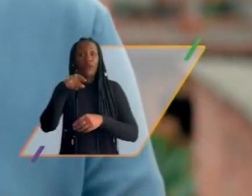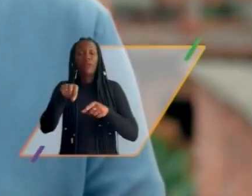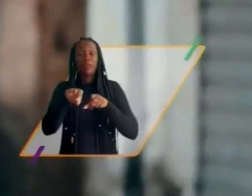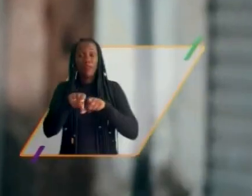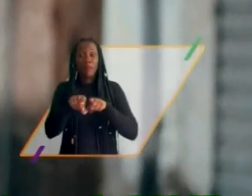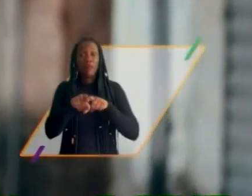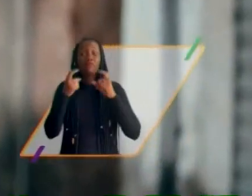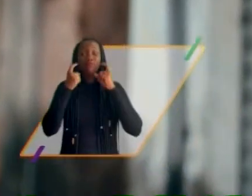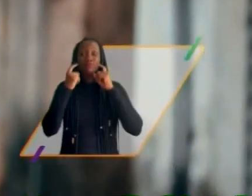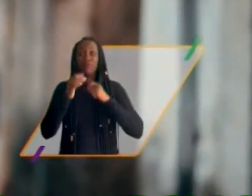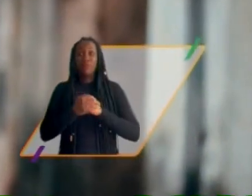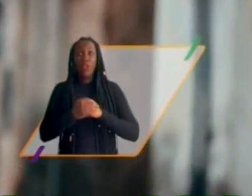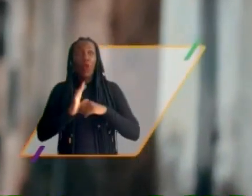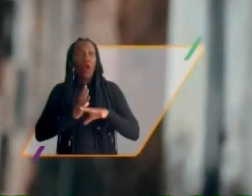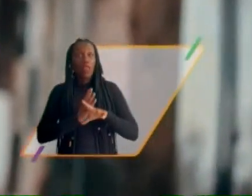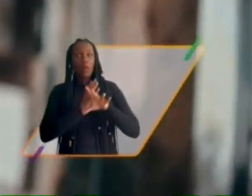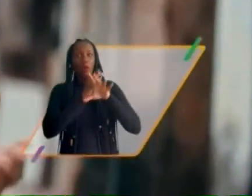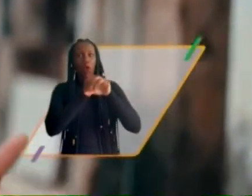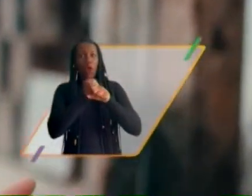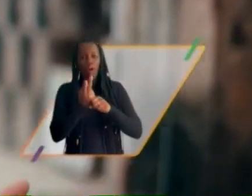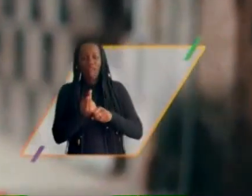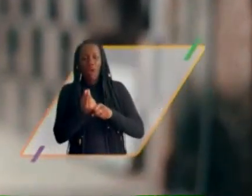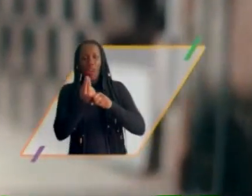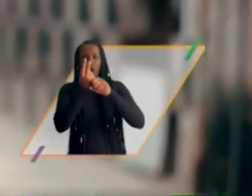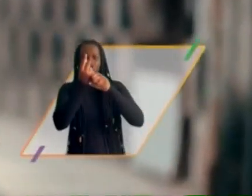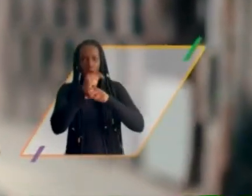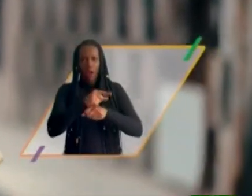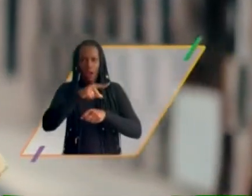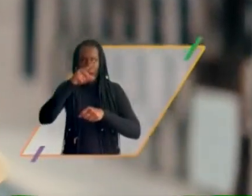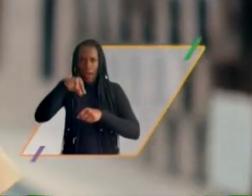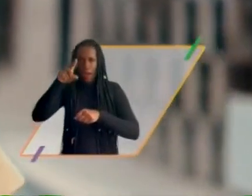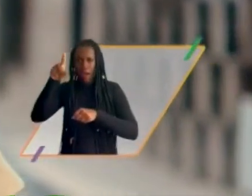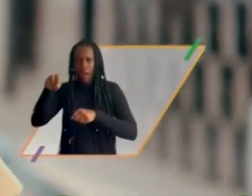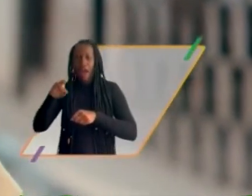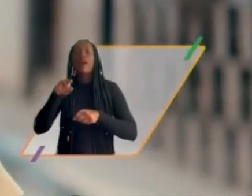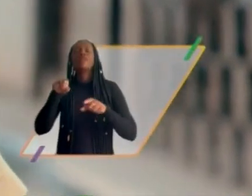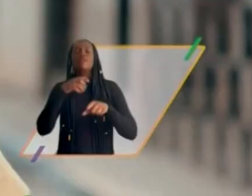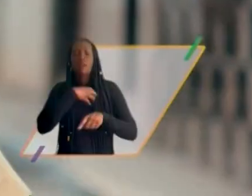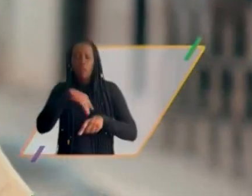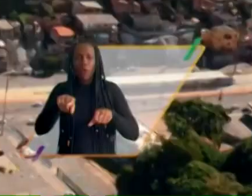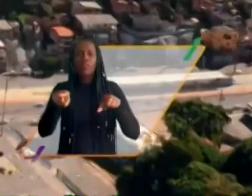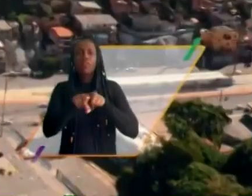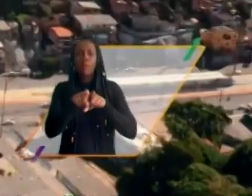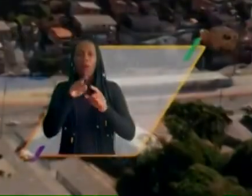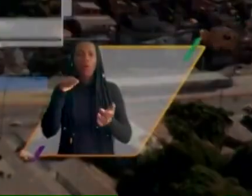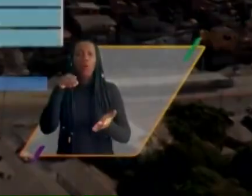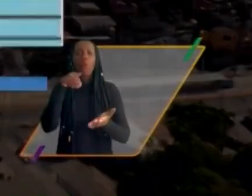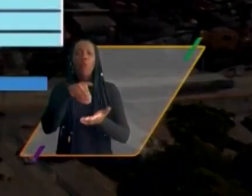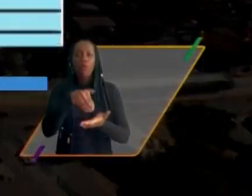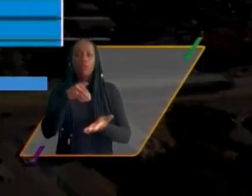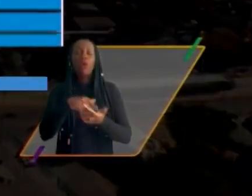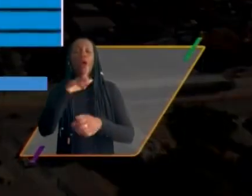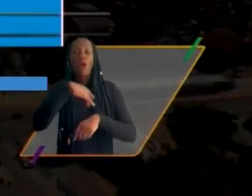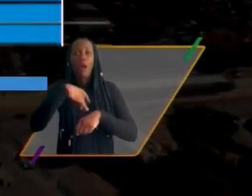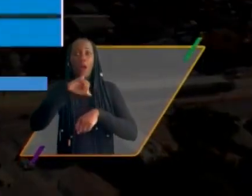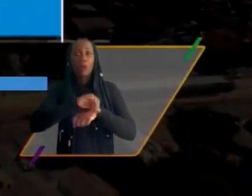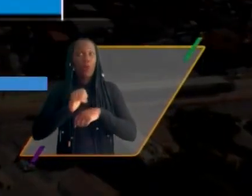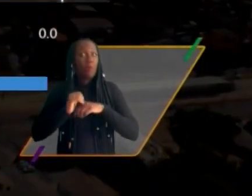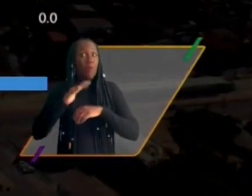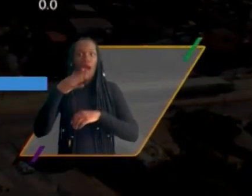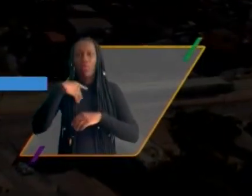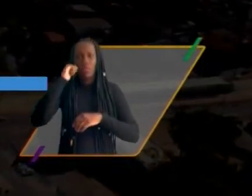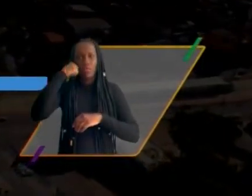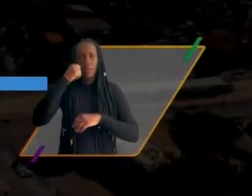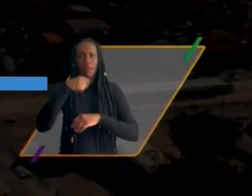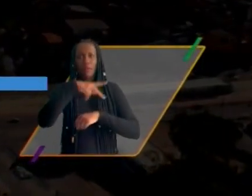Bruno Reis. No ranking que mede especificamente a renda, Salvador volta a aparecer em último lugar. A capital mais negra do